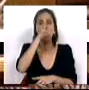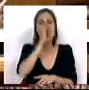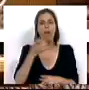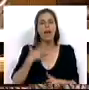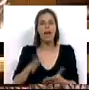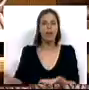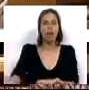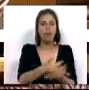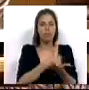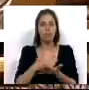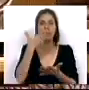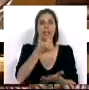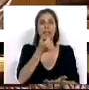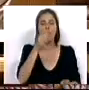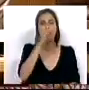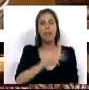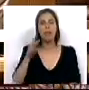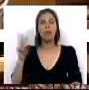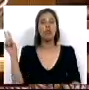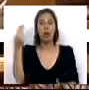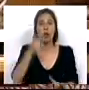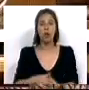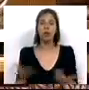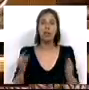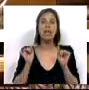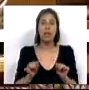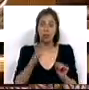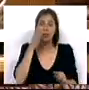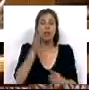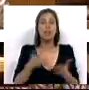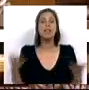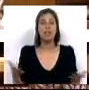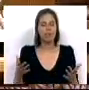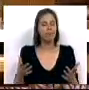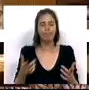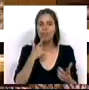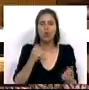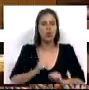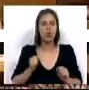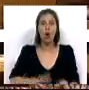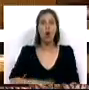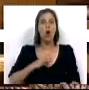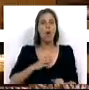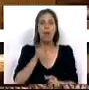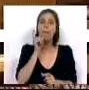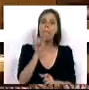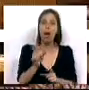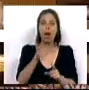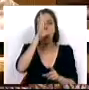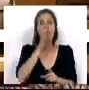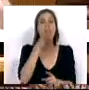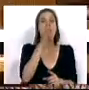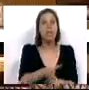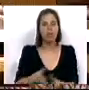Governo quer arrecadar 150 milhões de euros. Isto para dizer que não se pode confiar na palavra deste